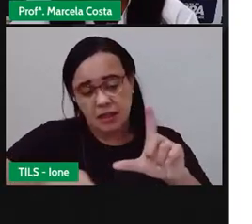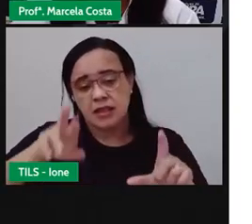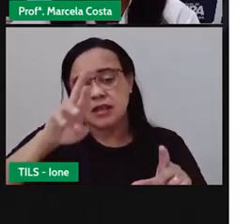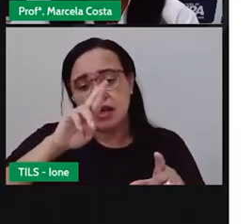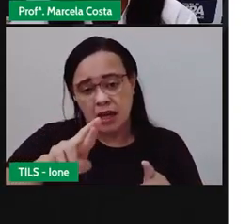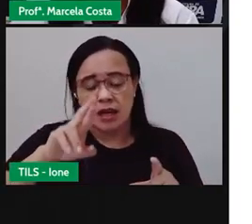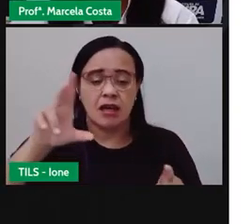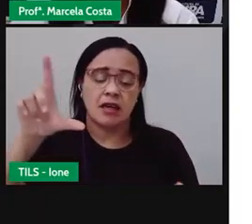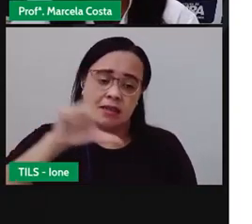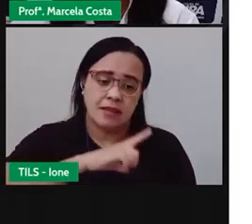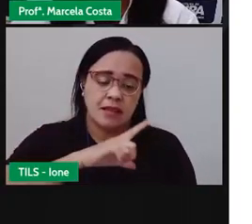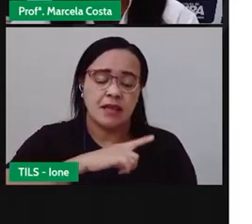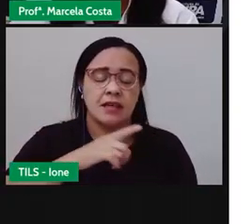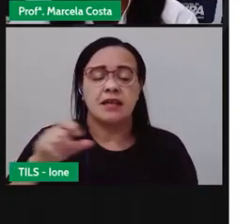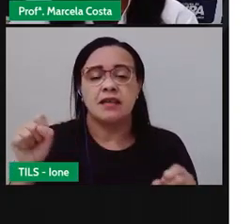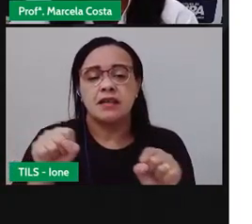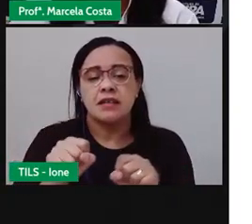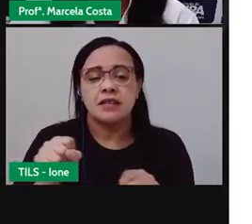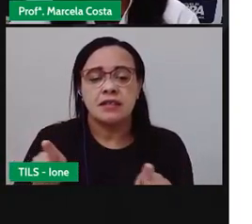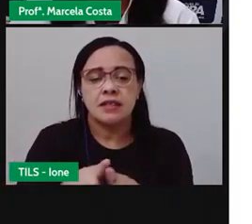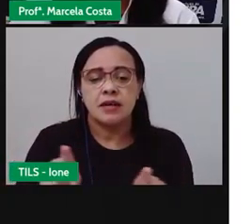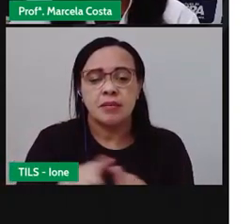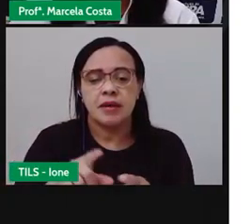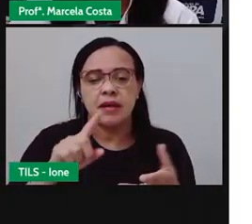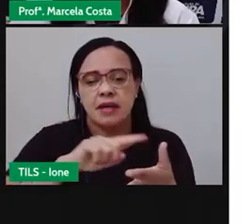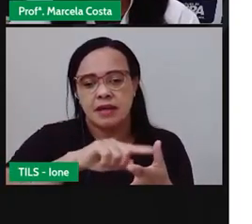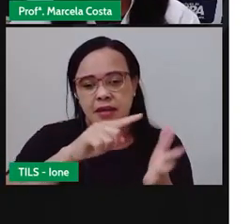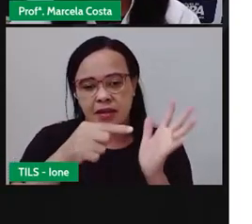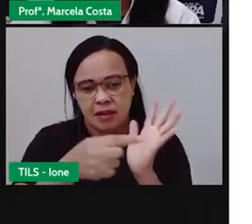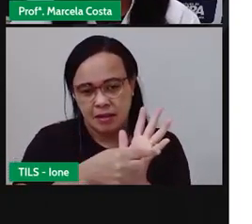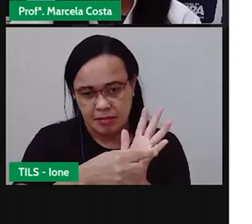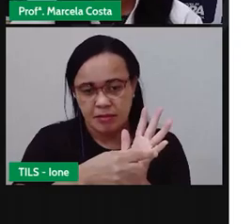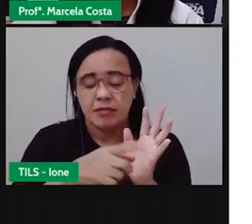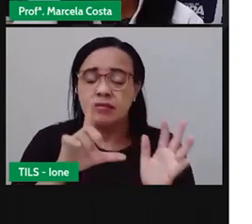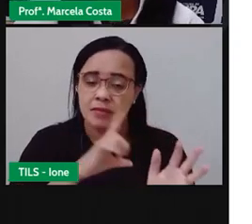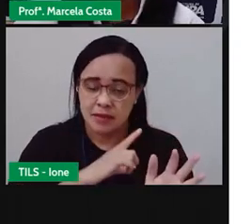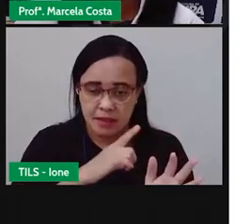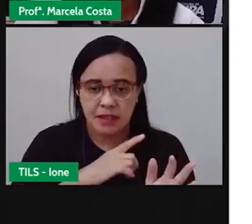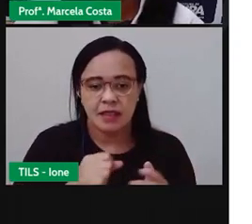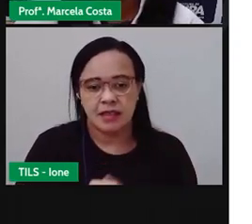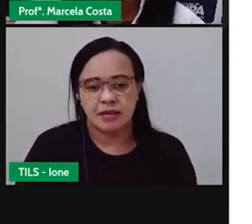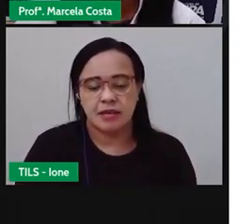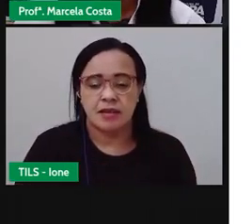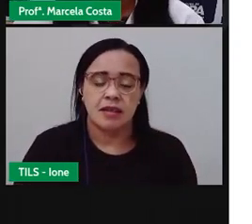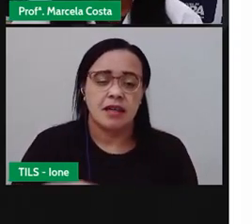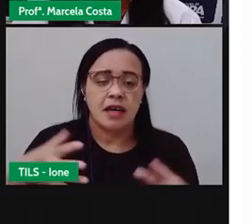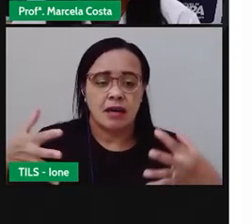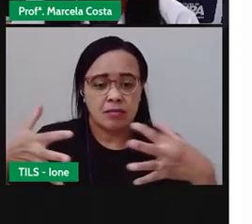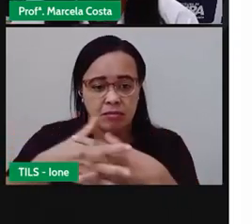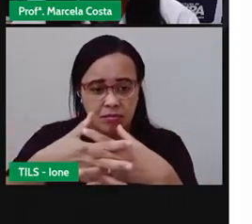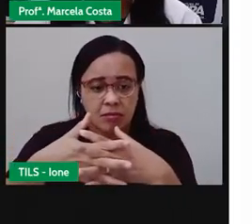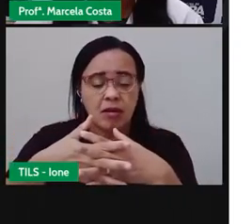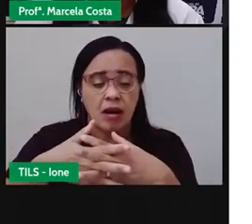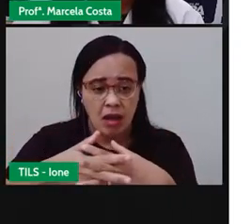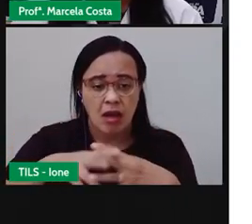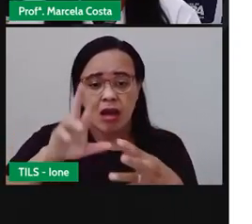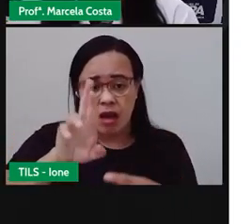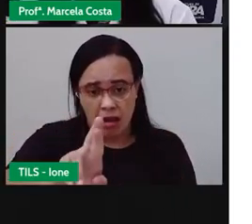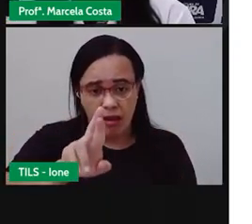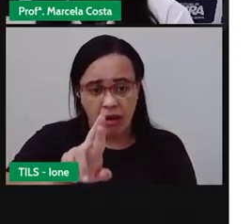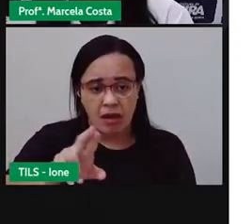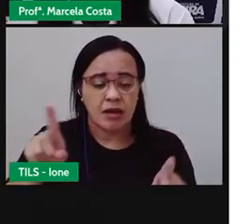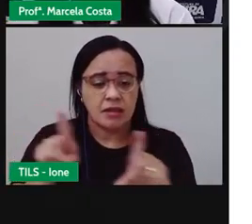né? Formando aí uma sílaba com três palavras. Tem uma consoante, a letra R